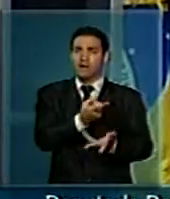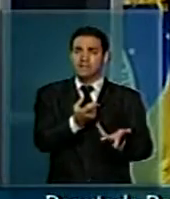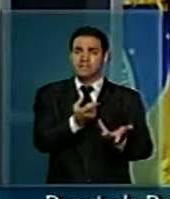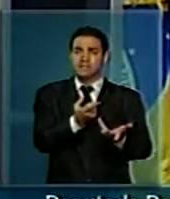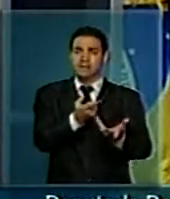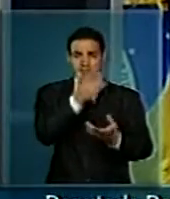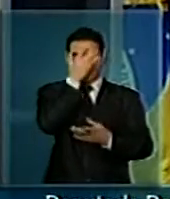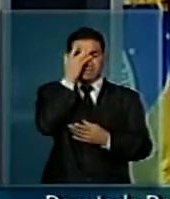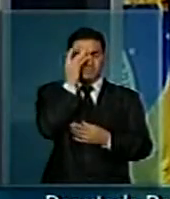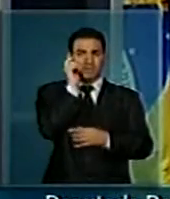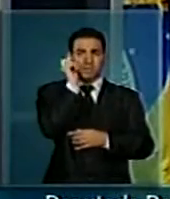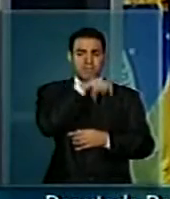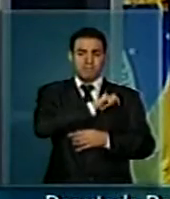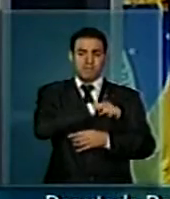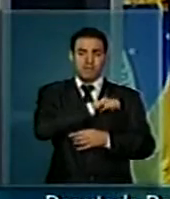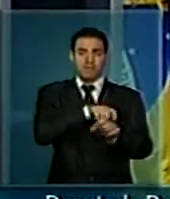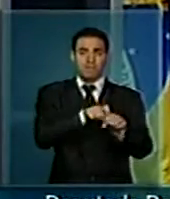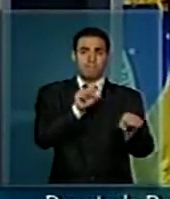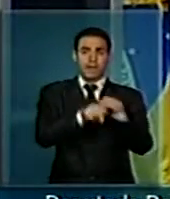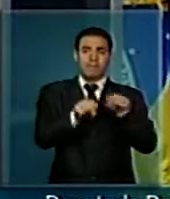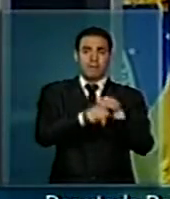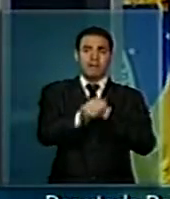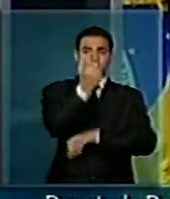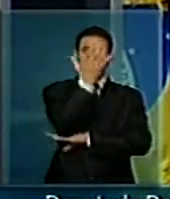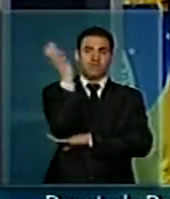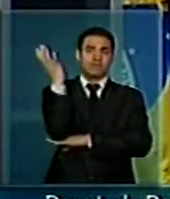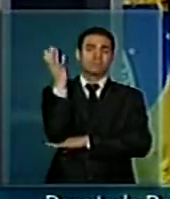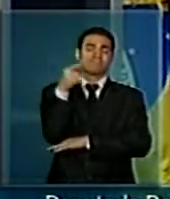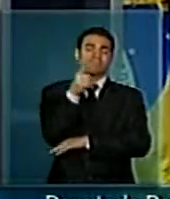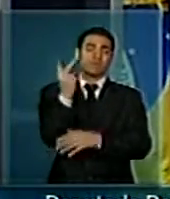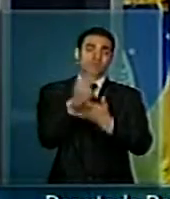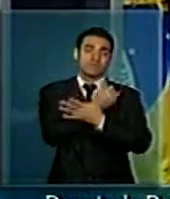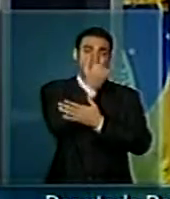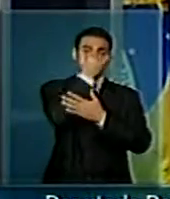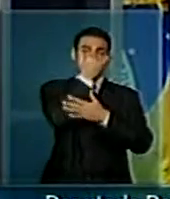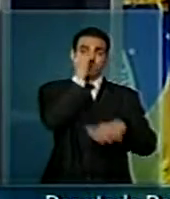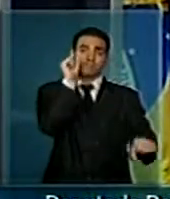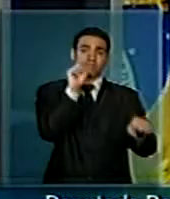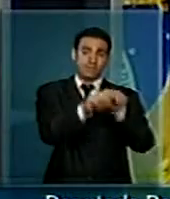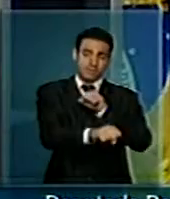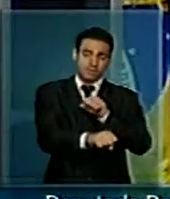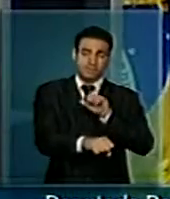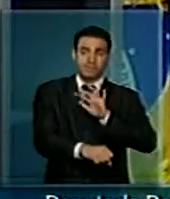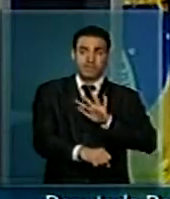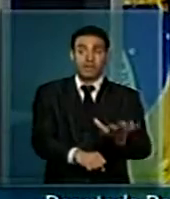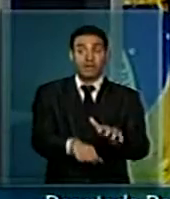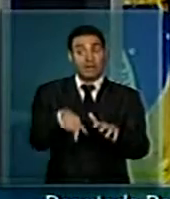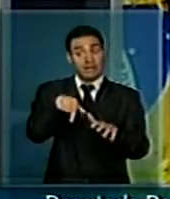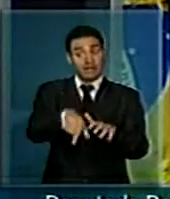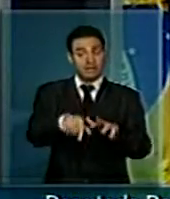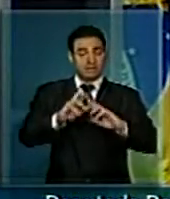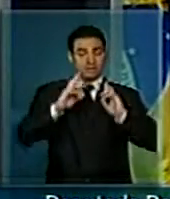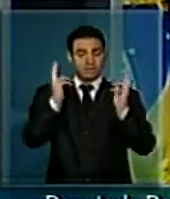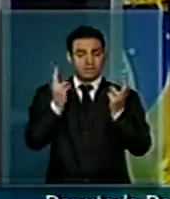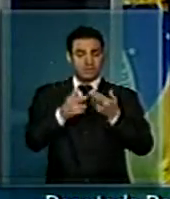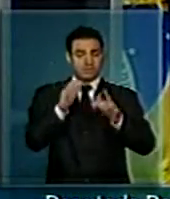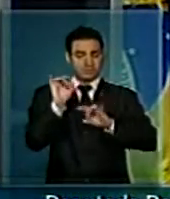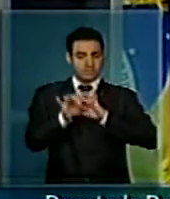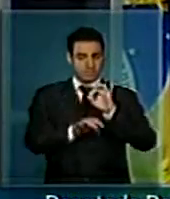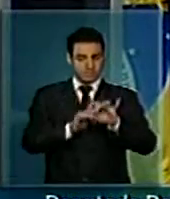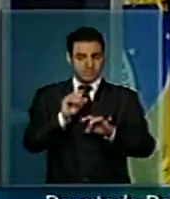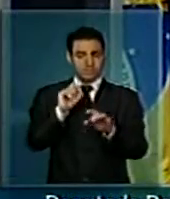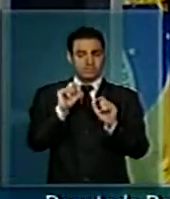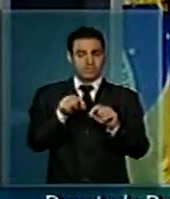que desmatam e destroem as nossas florestas. E nesta sessão solene, deputado Amauri